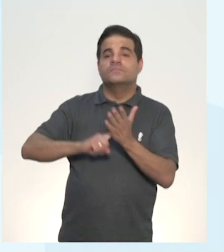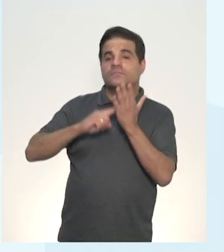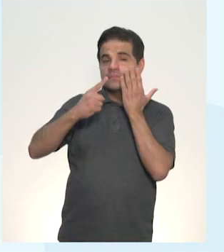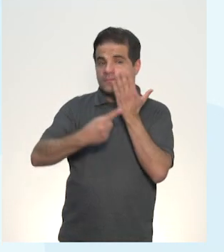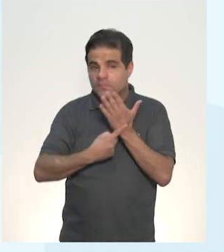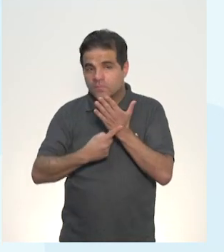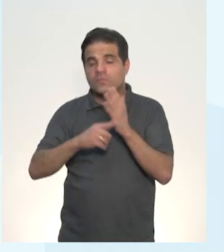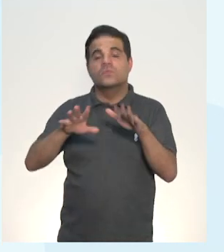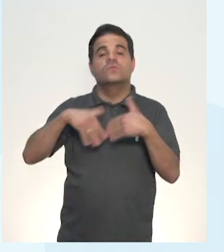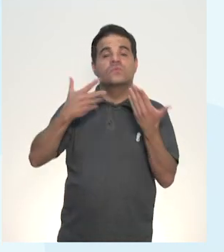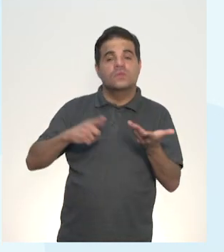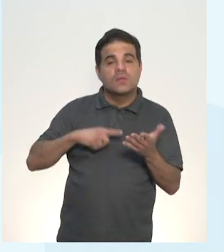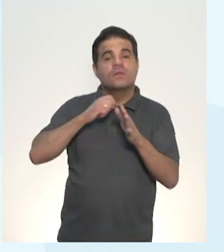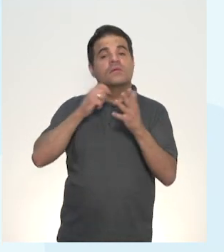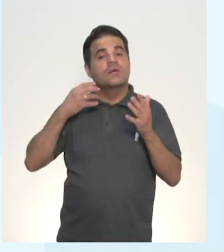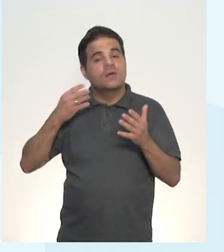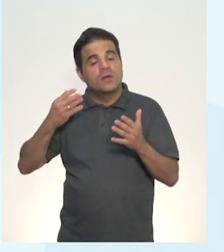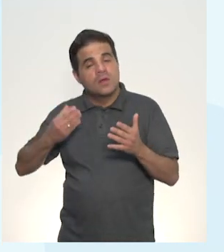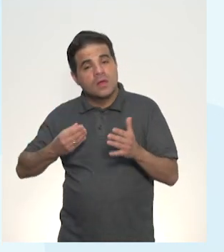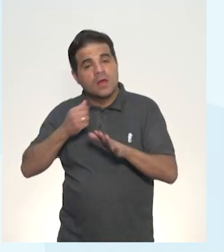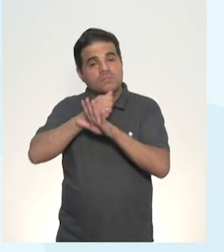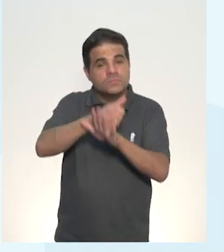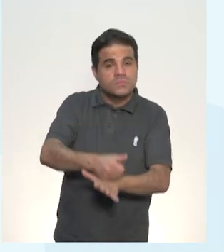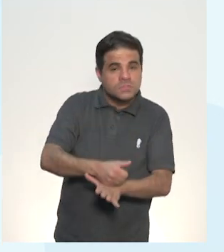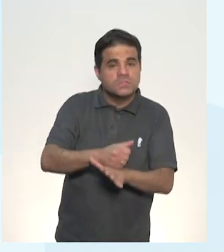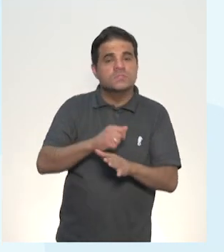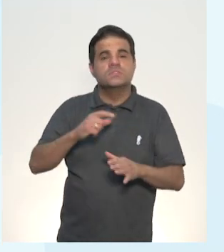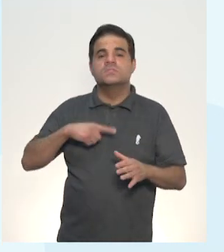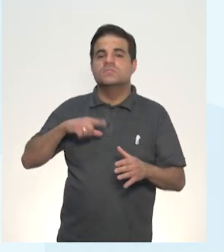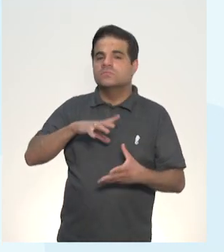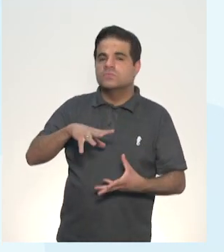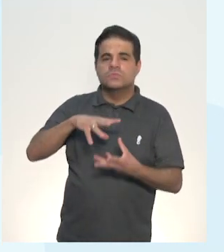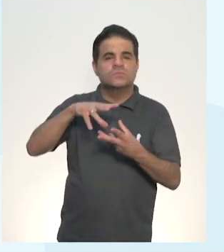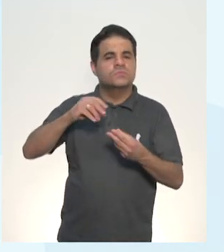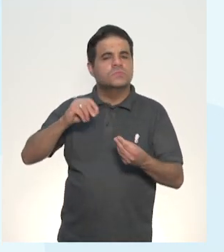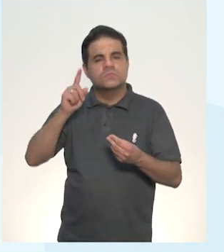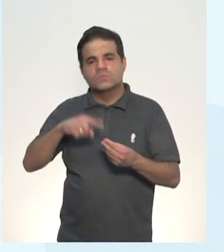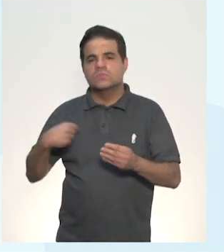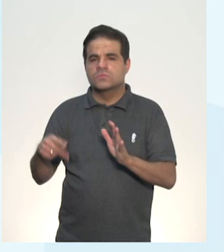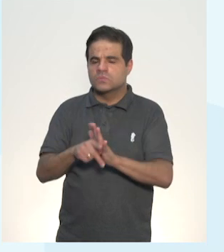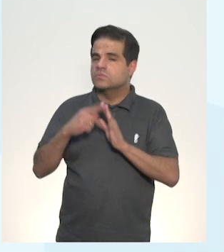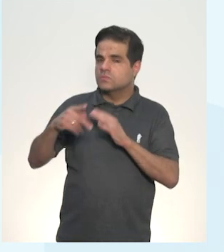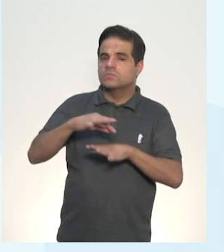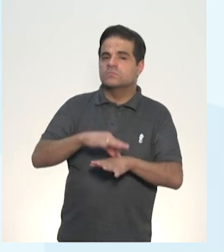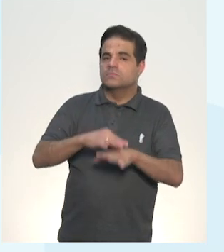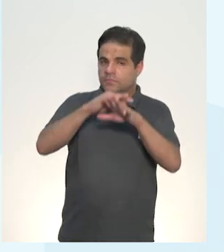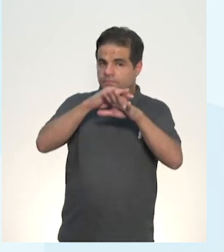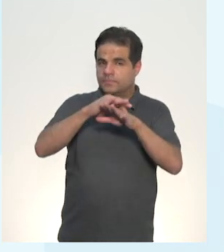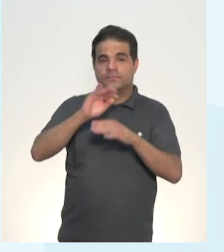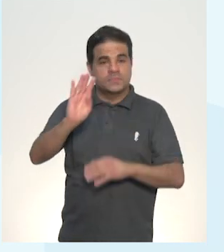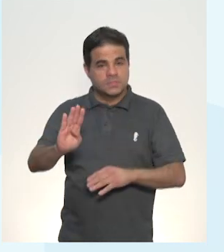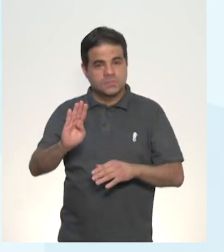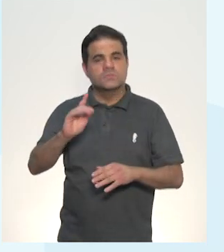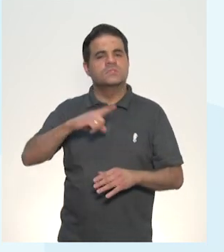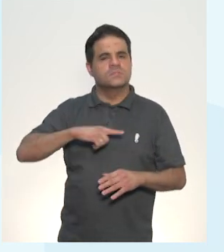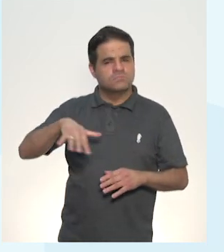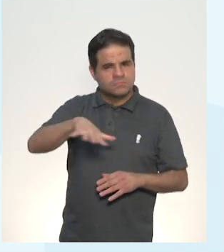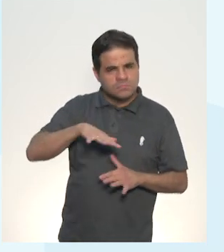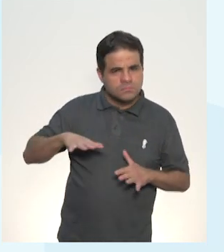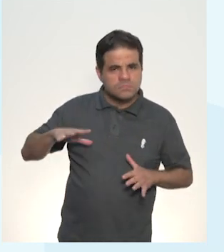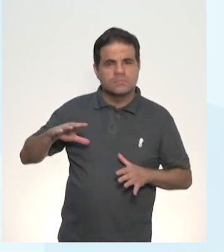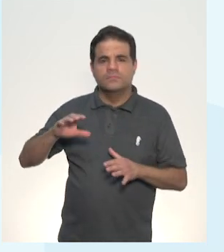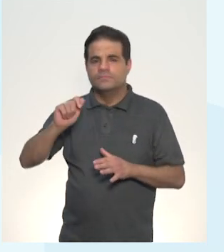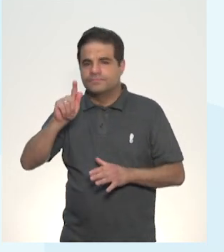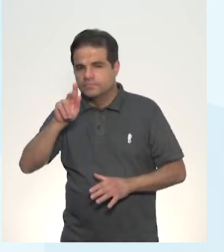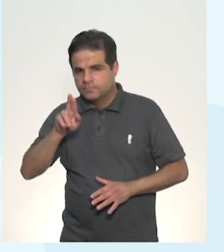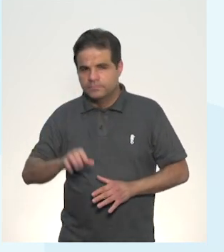metáfora e em qual há a presença de metonímia? A. Uma espiritualidade feita com a nossa própria carne. B. É no meio de tudo